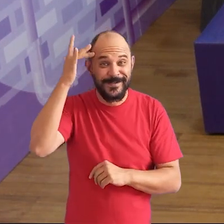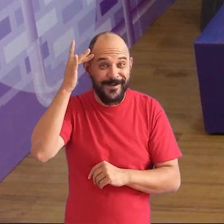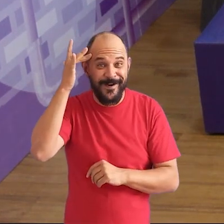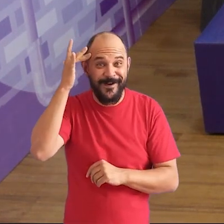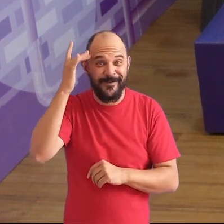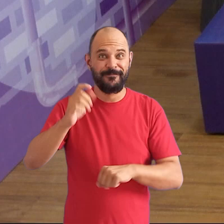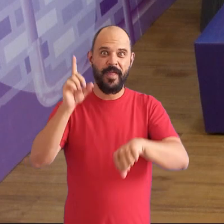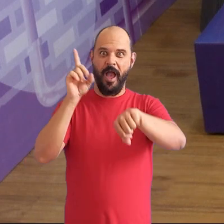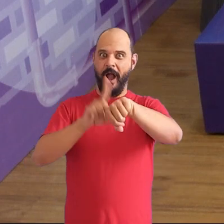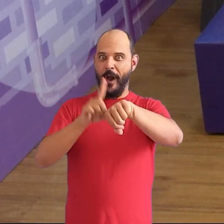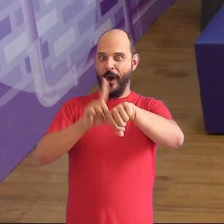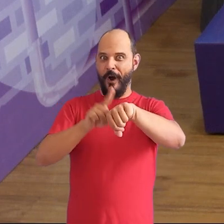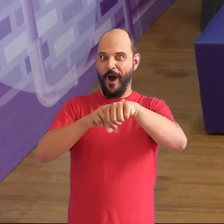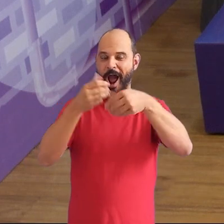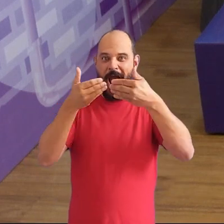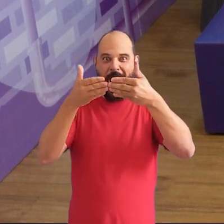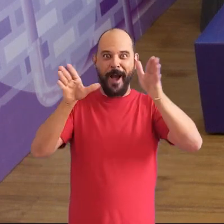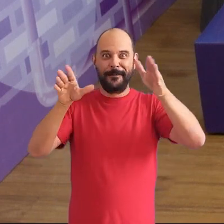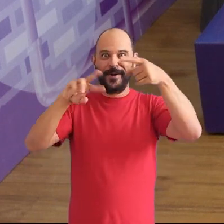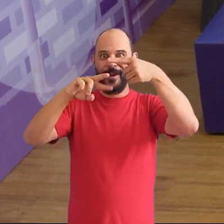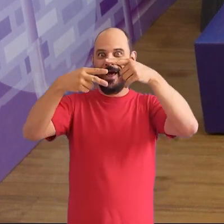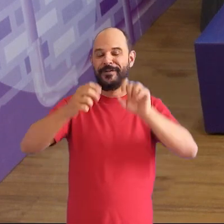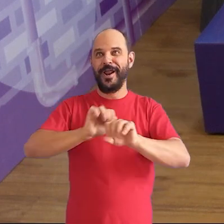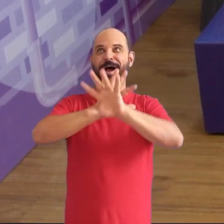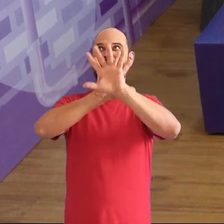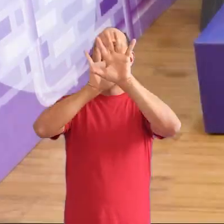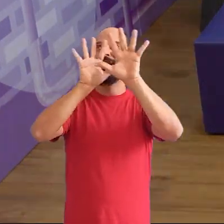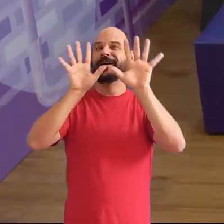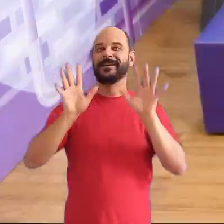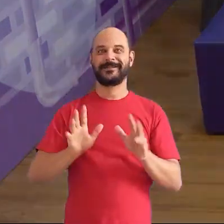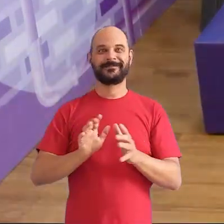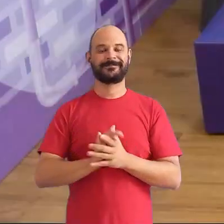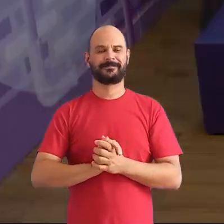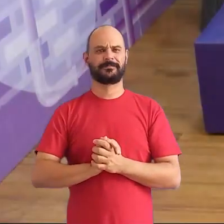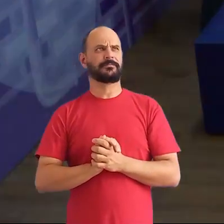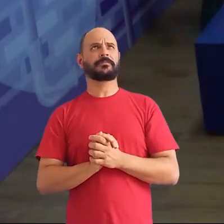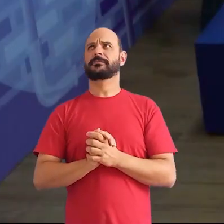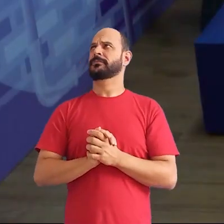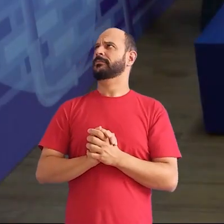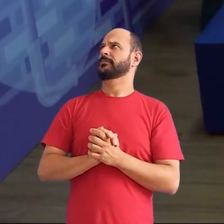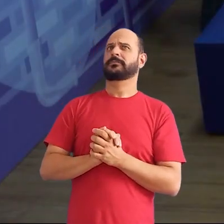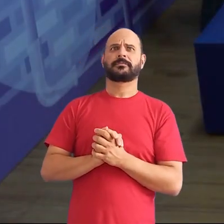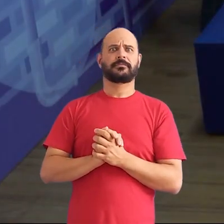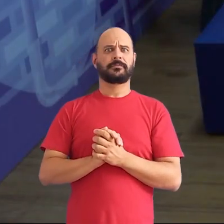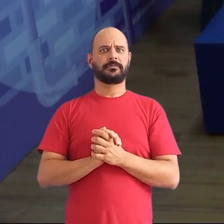Olá, pessoal! Tá na hora de abrir o nosso laboratório mágico!